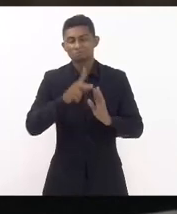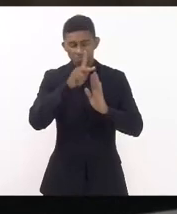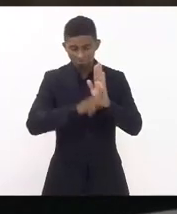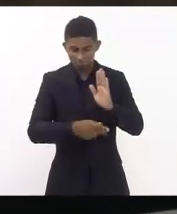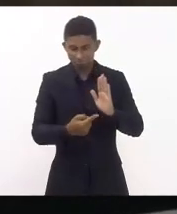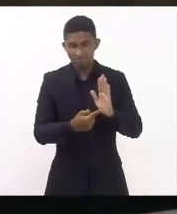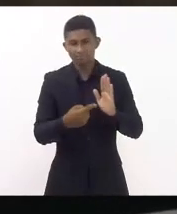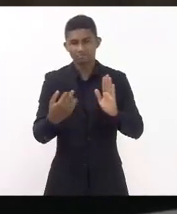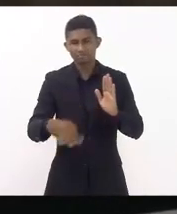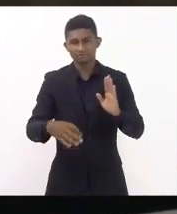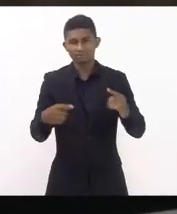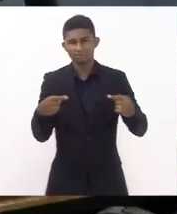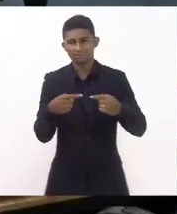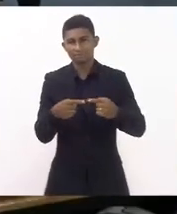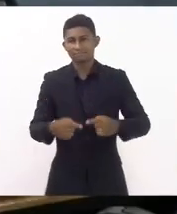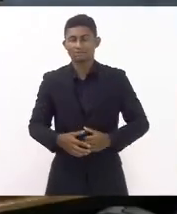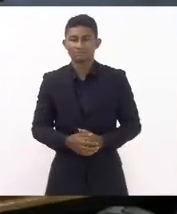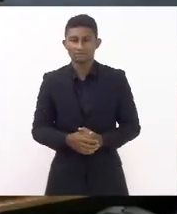de Vossa Excelência.